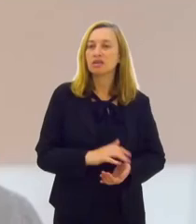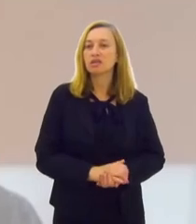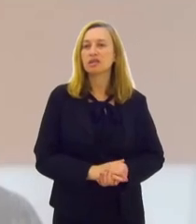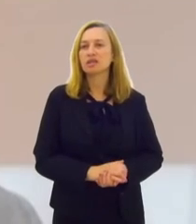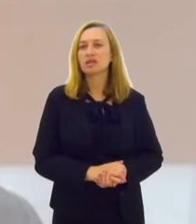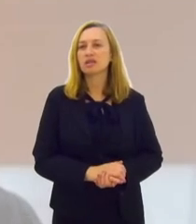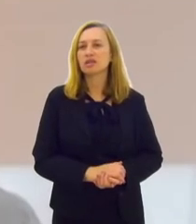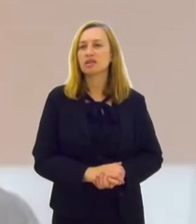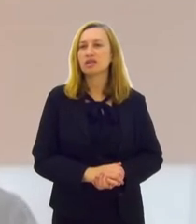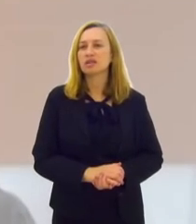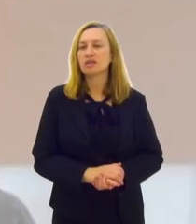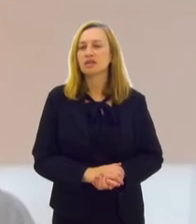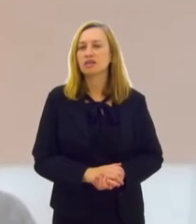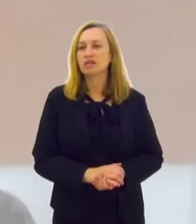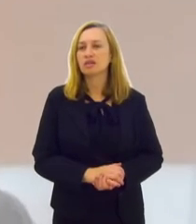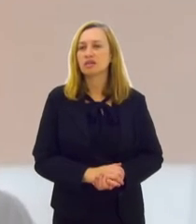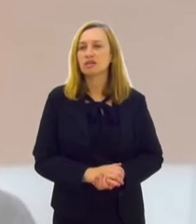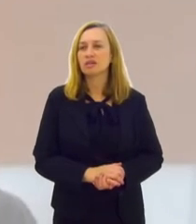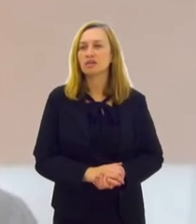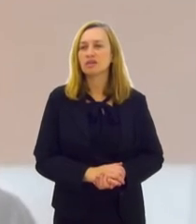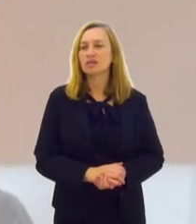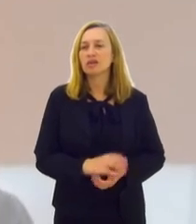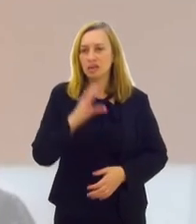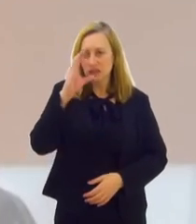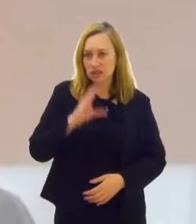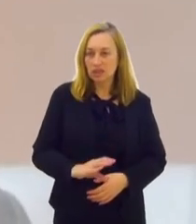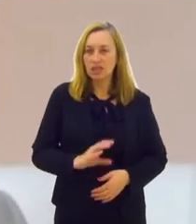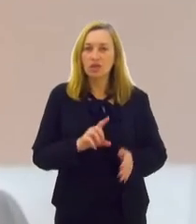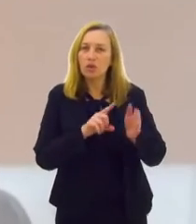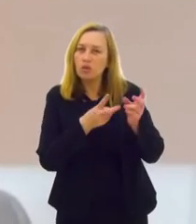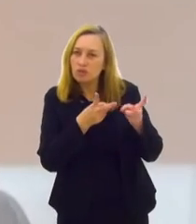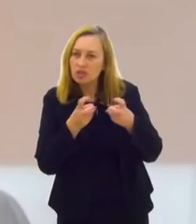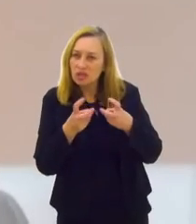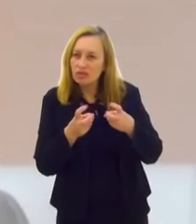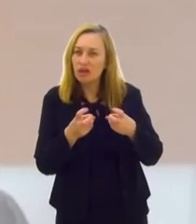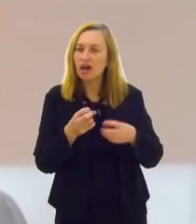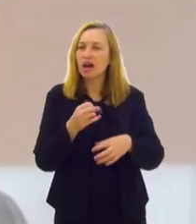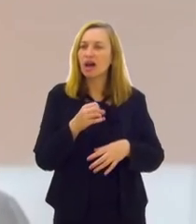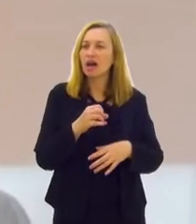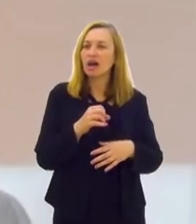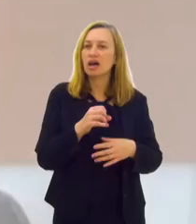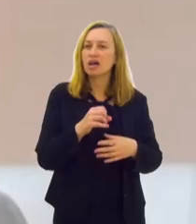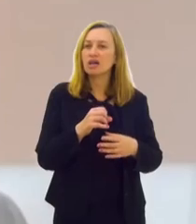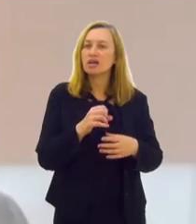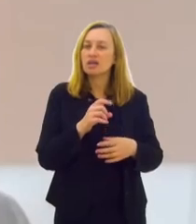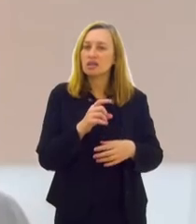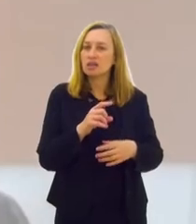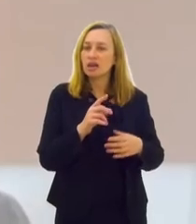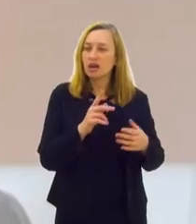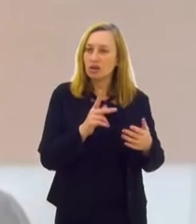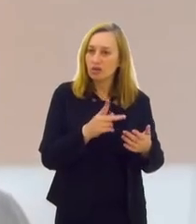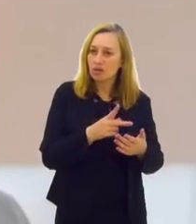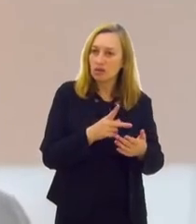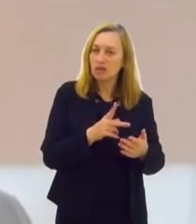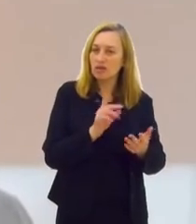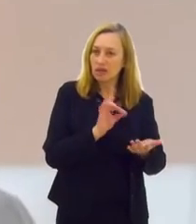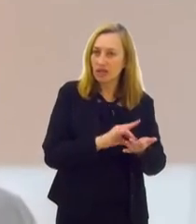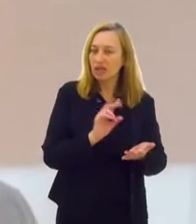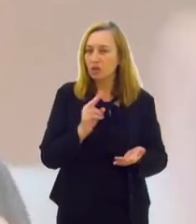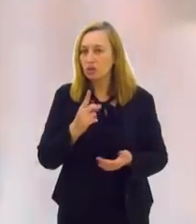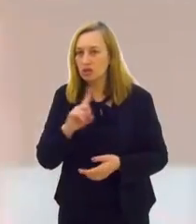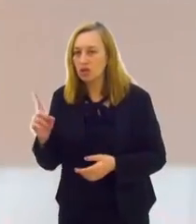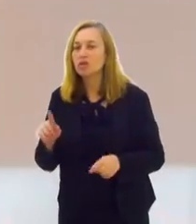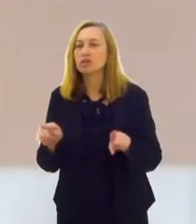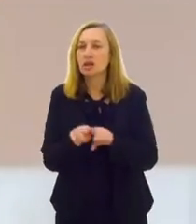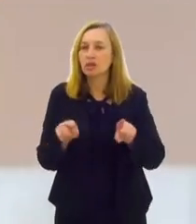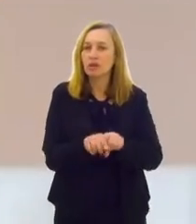fato ou fake, que aí é para o cidadão consultar, ver se já houve a checagem daquele fato. E além do fato